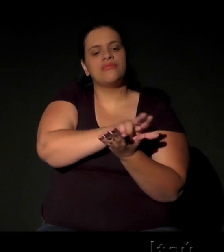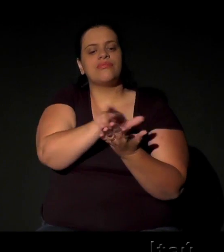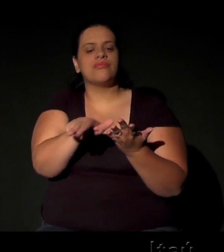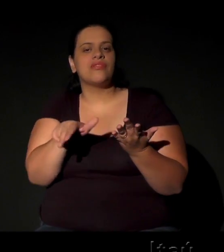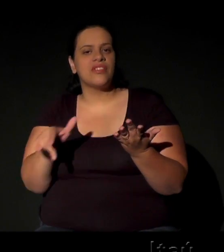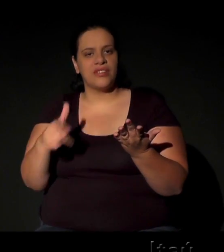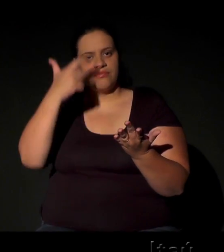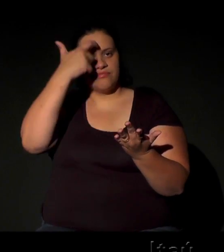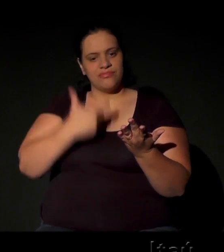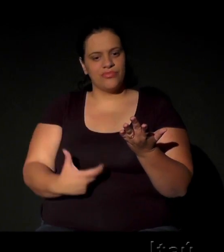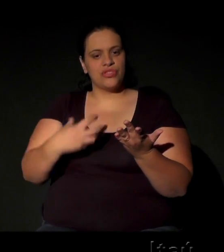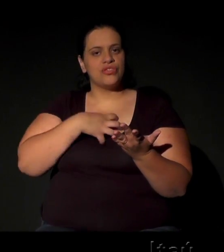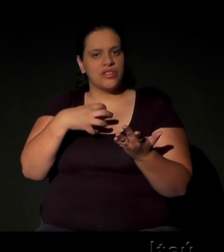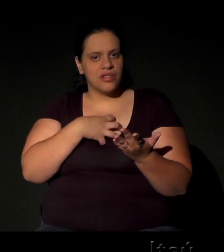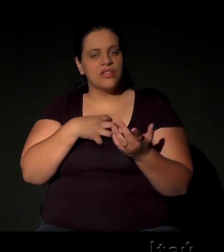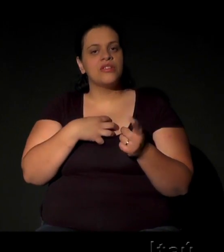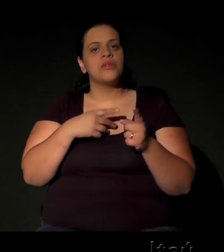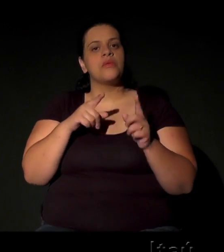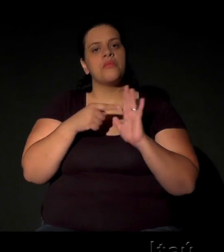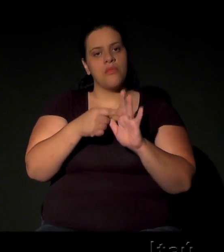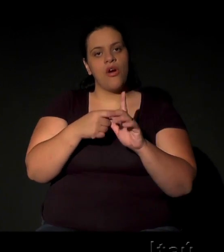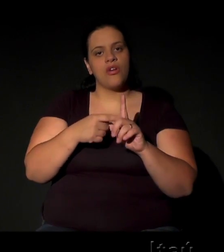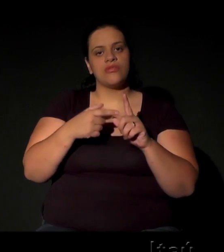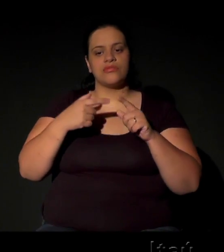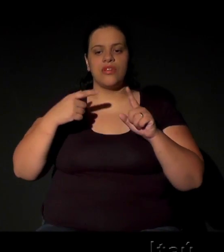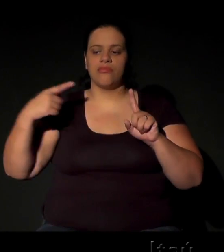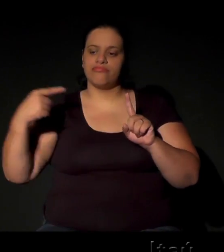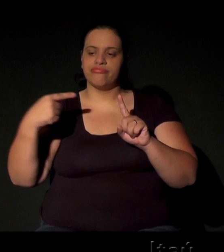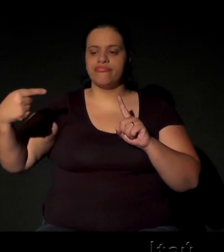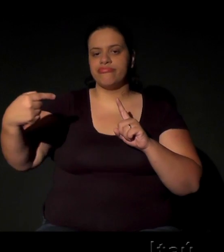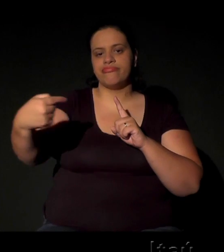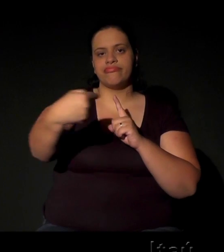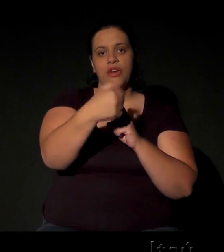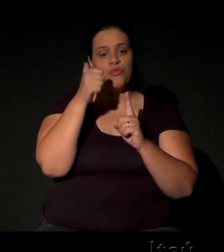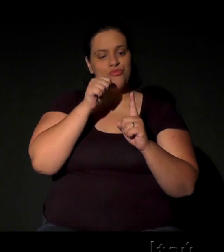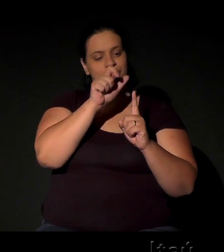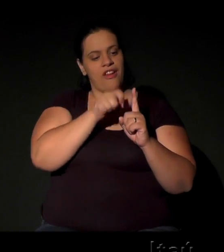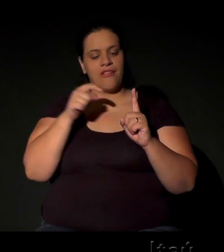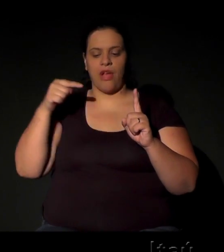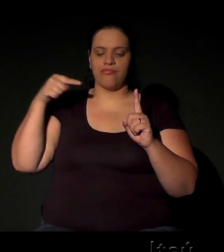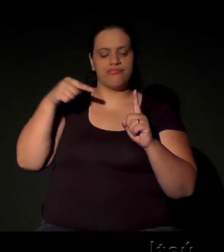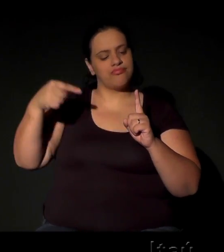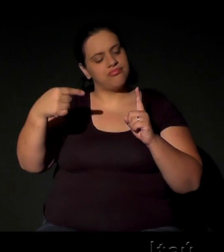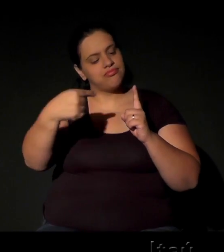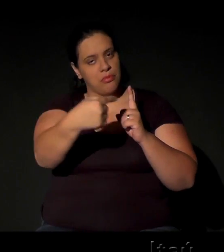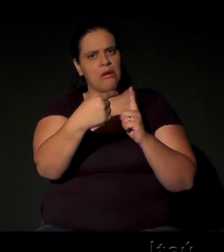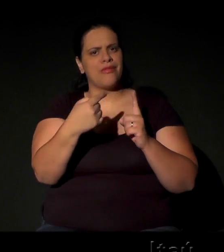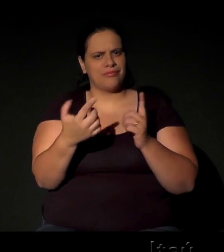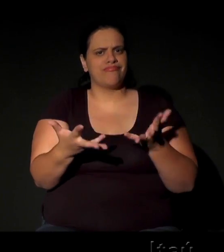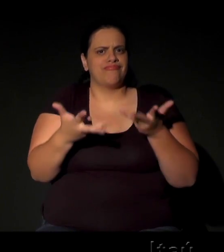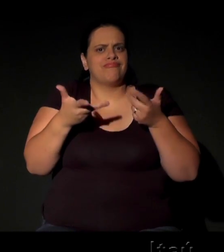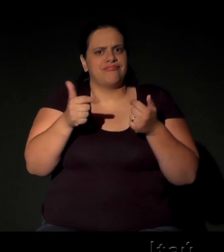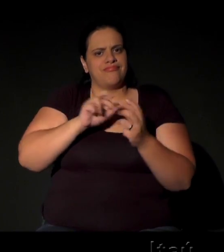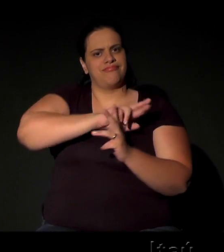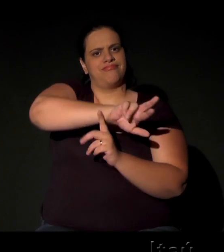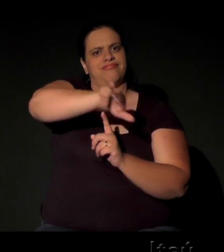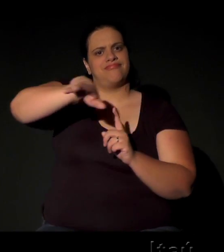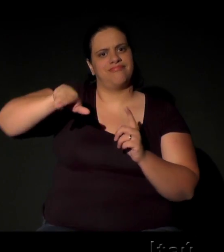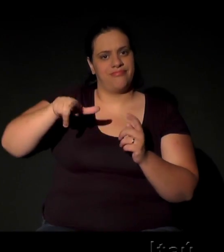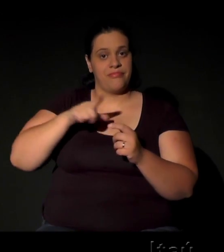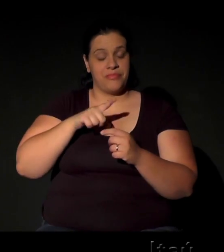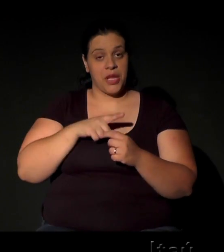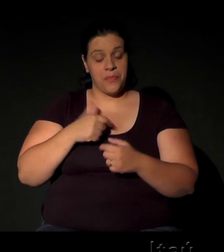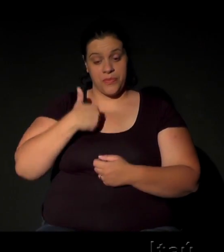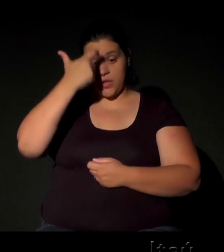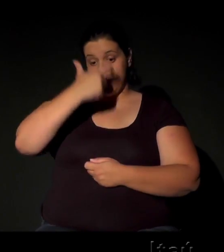né que partem de lugares diferentes e o quanto que é importante a gente cada vez mais poder ter essa multiplicidade então eu